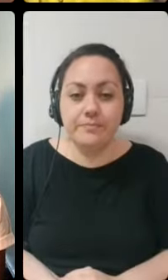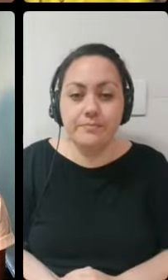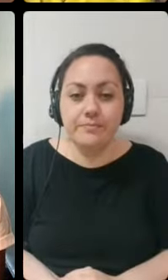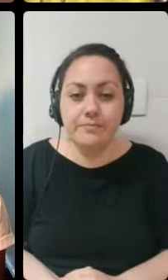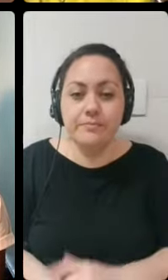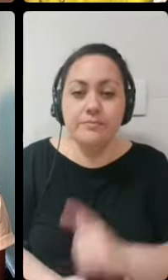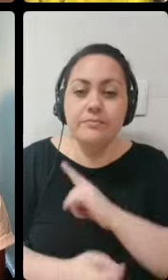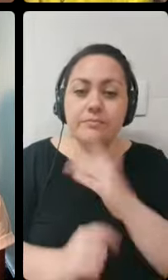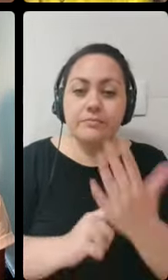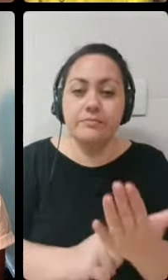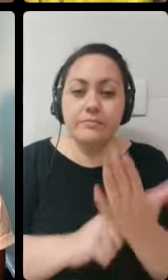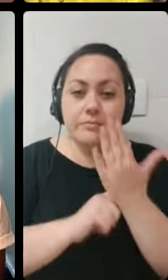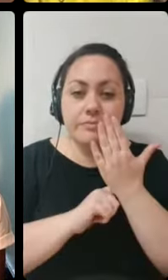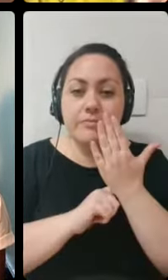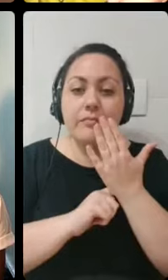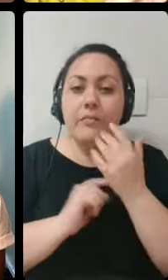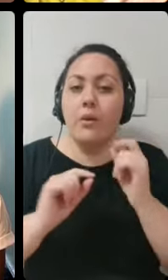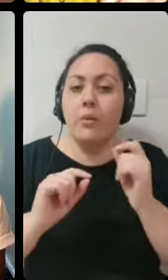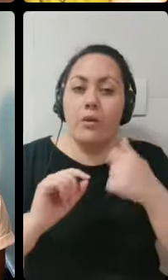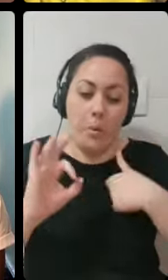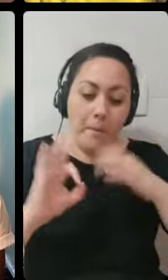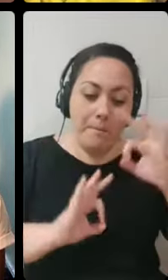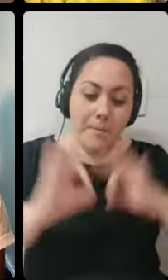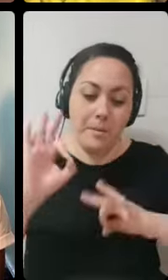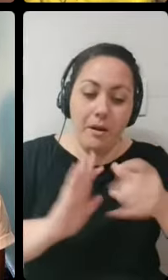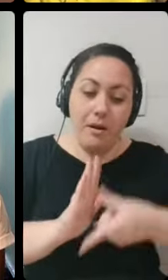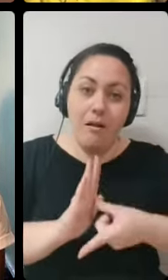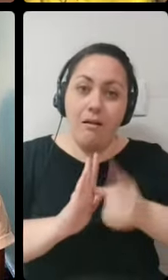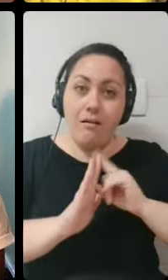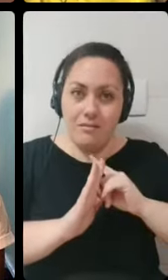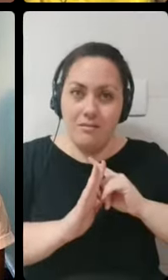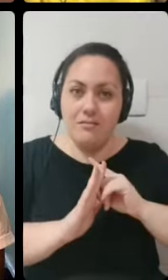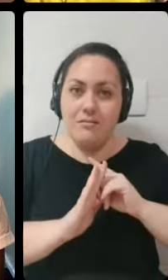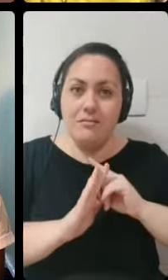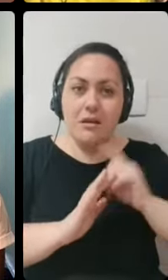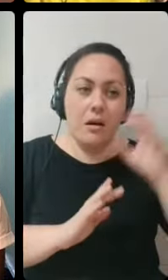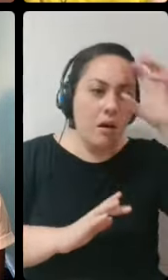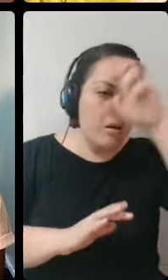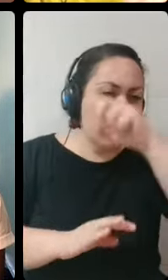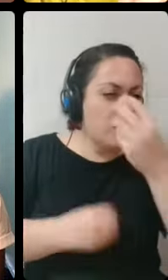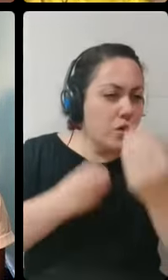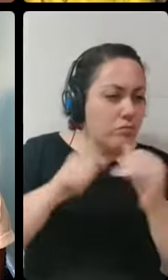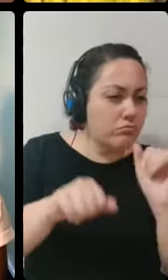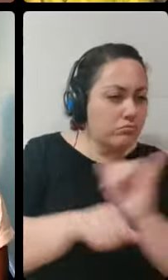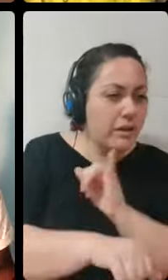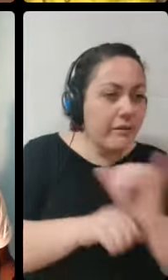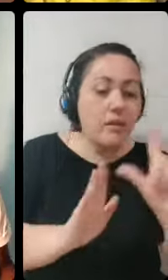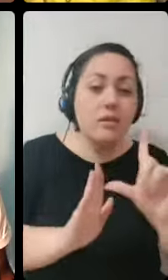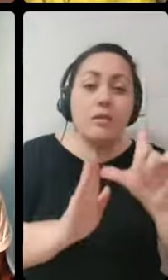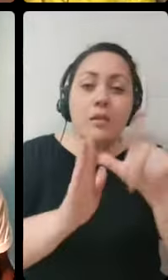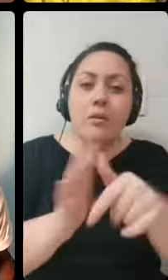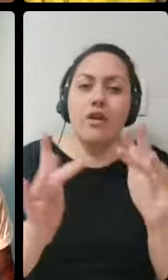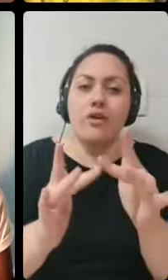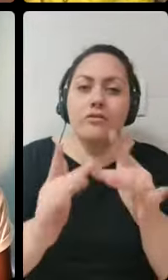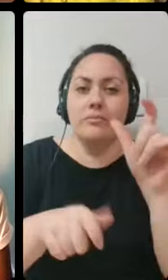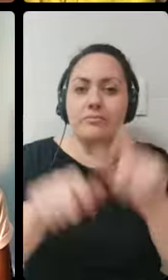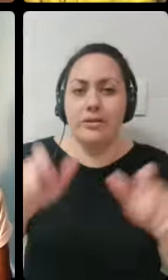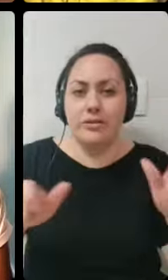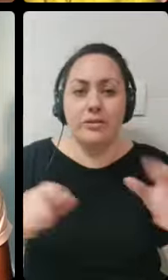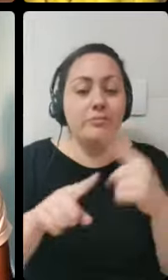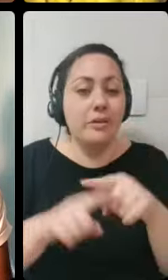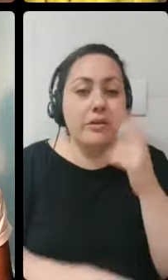preparar para falar com as pessoas. Porque nas primeiras vezes a gente fica nervosa. Imagina tu já chegar nervosa no